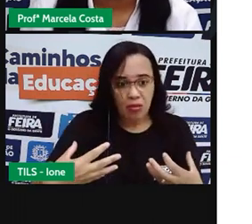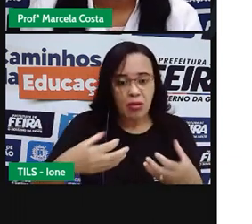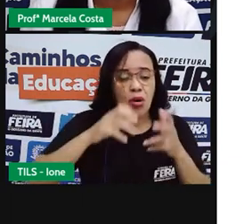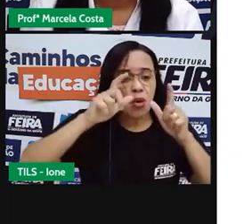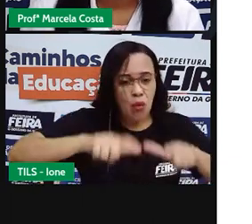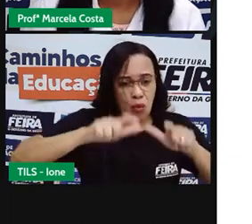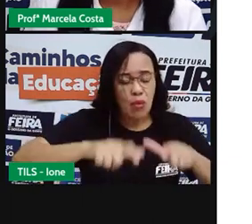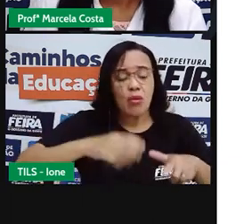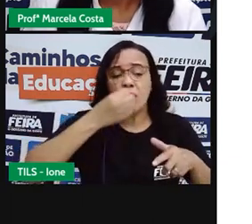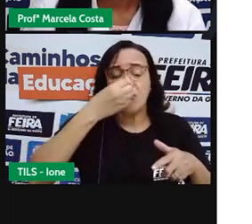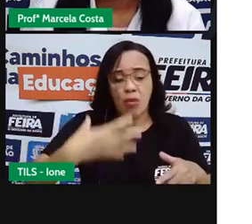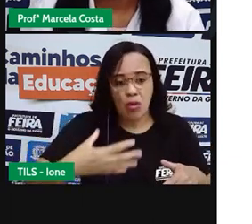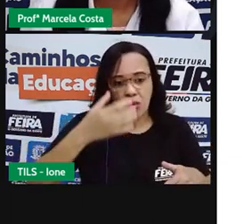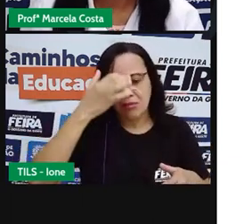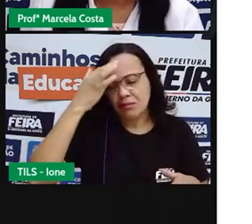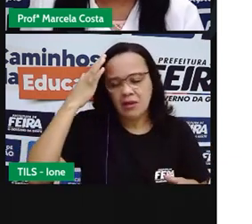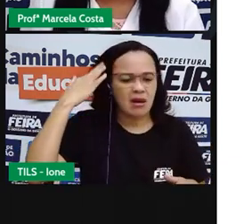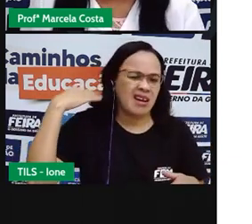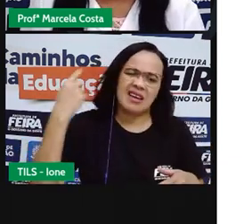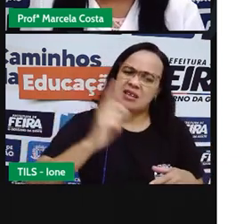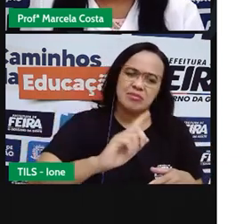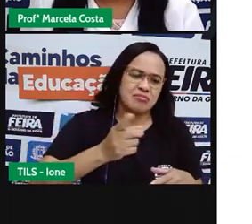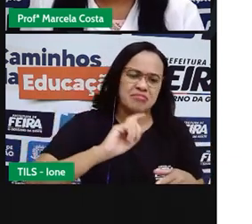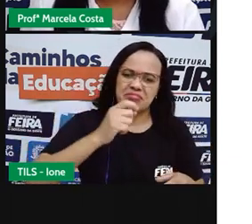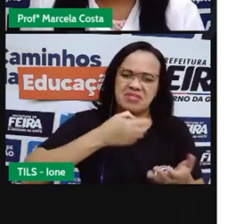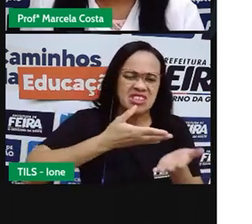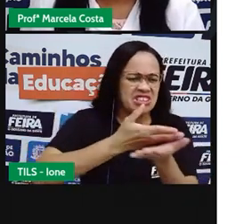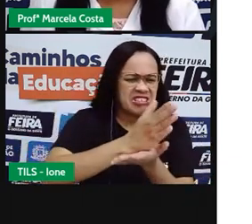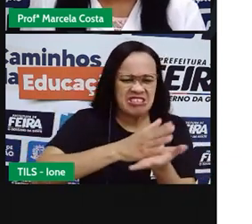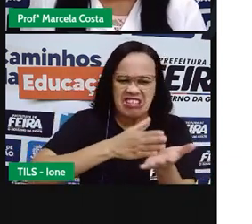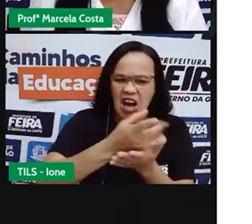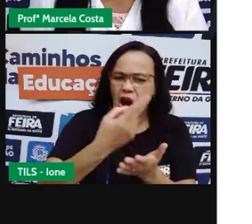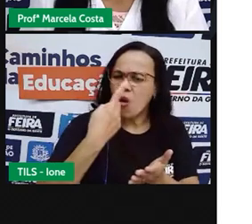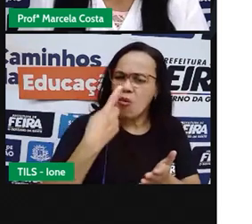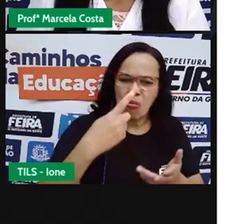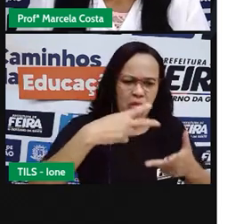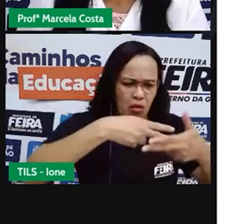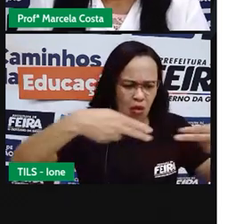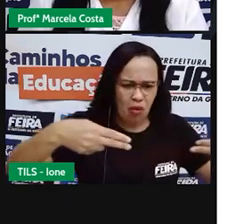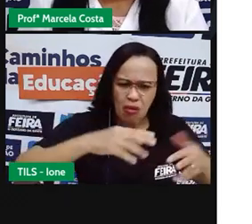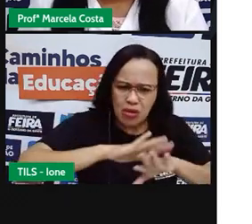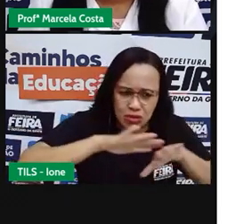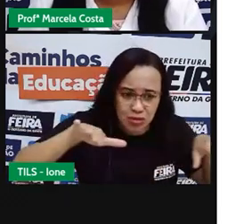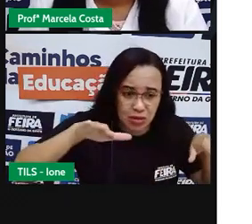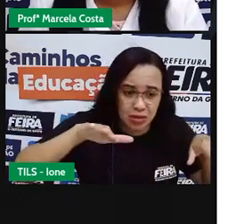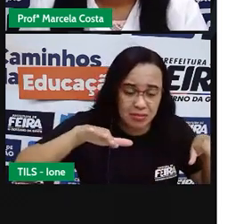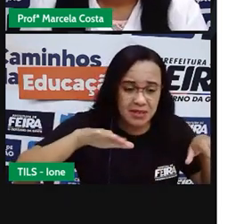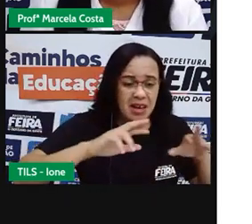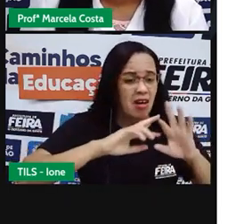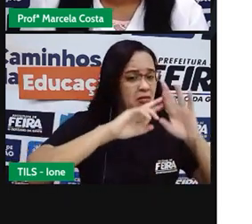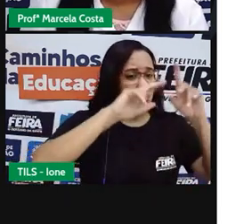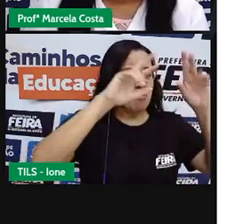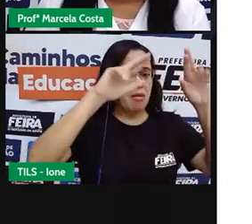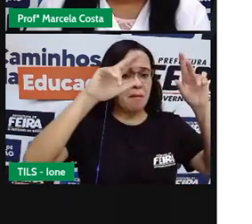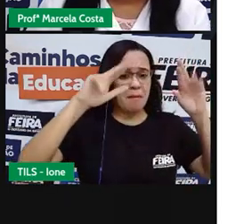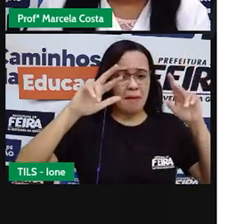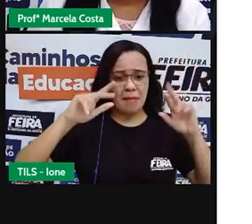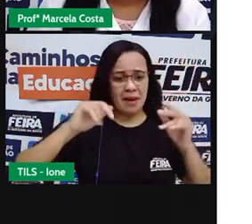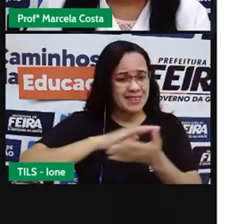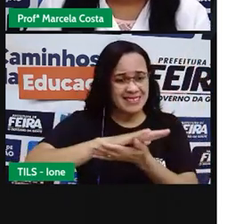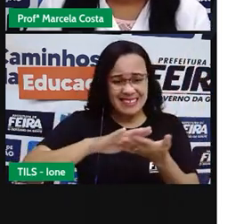Não, não é isso? Seria muito chato um mundo onde uma coisa só, sem nenhuma diferença, sem